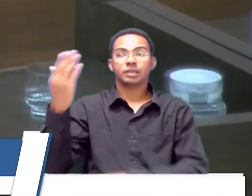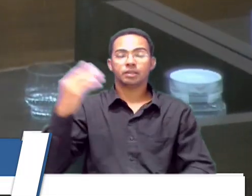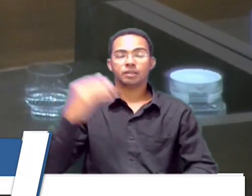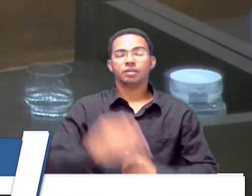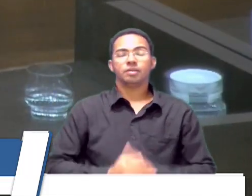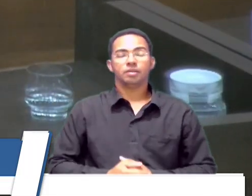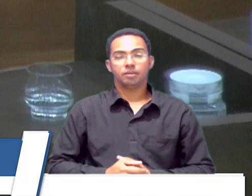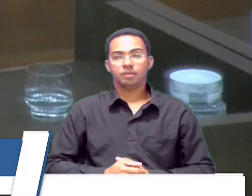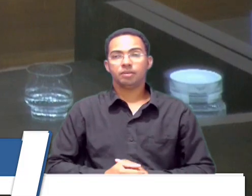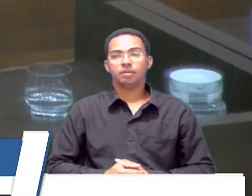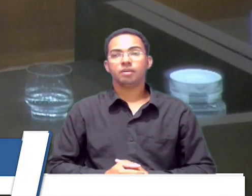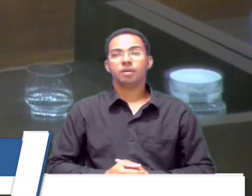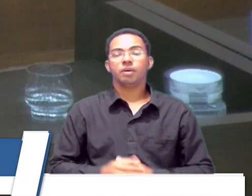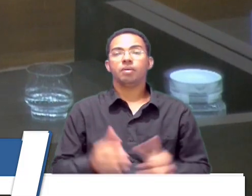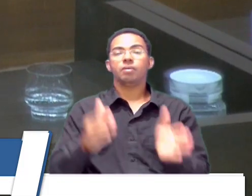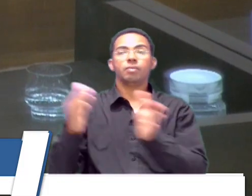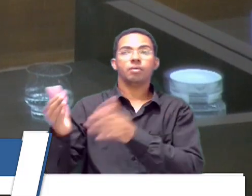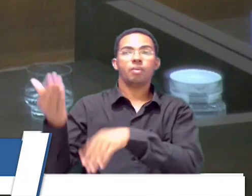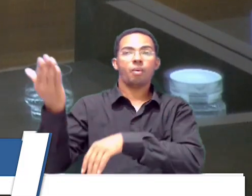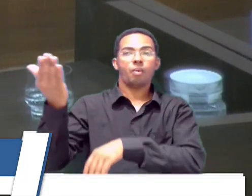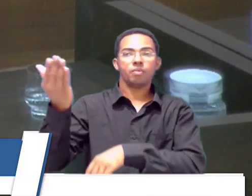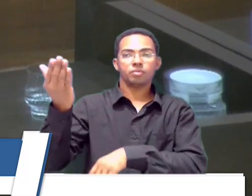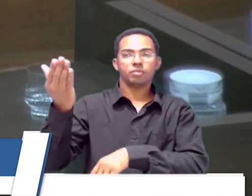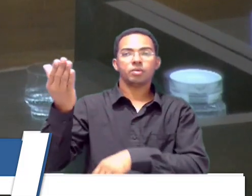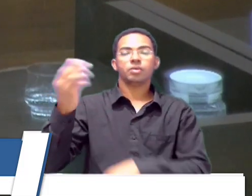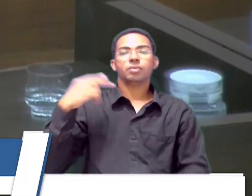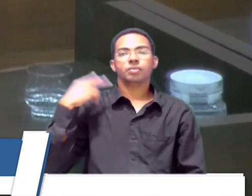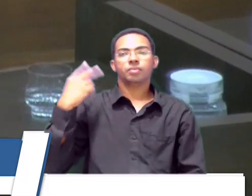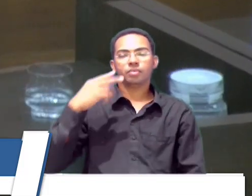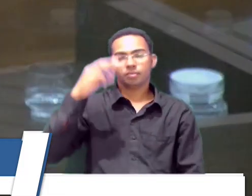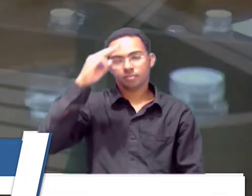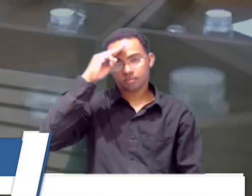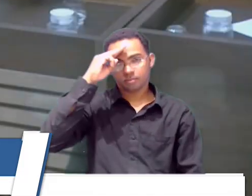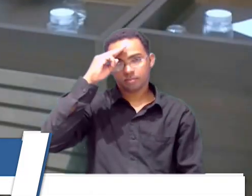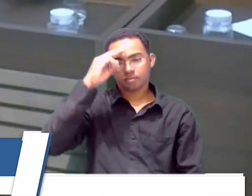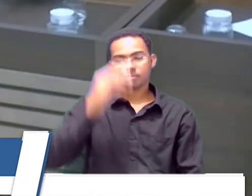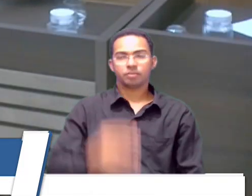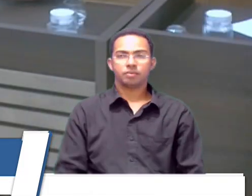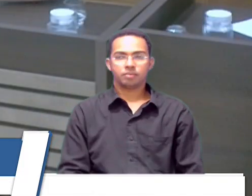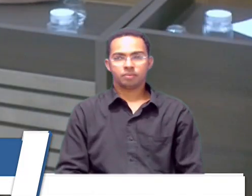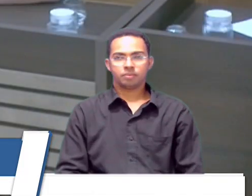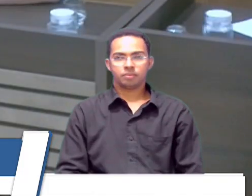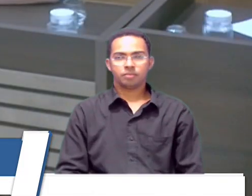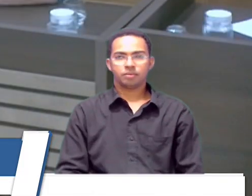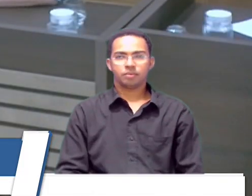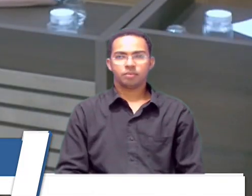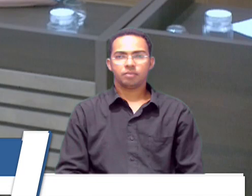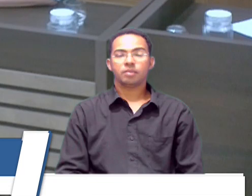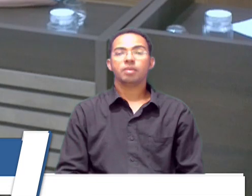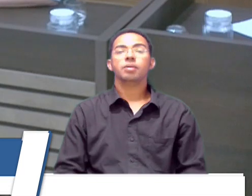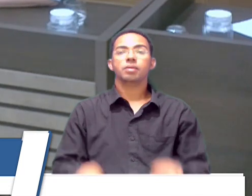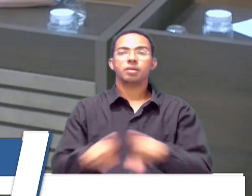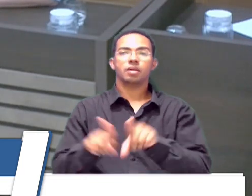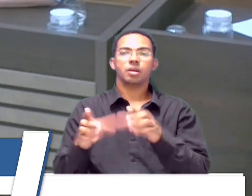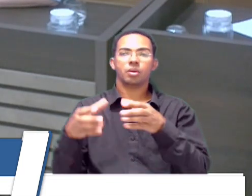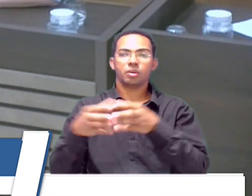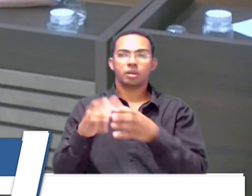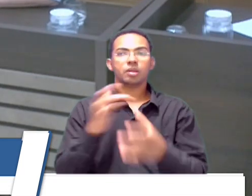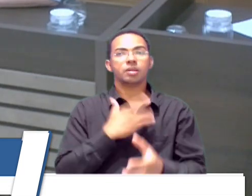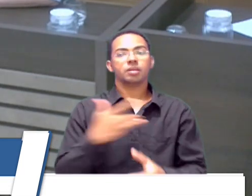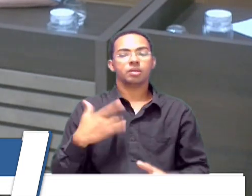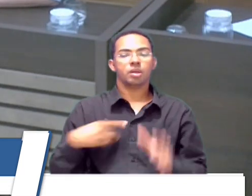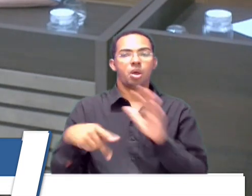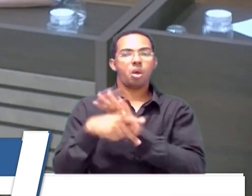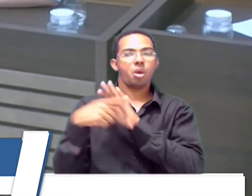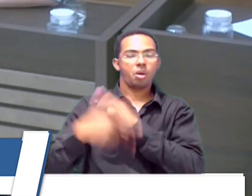passar a palavra para o vereador Marcelo Tide, que é da Comissão de Saúde aqui da Câmara.